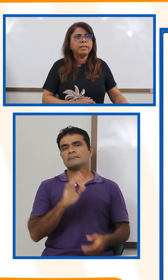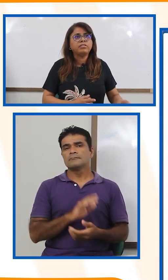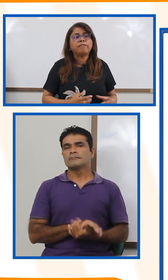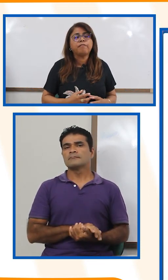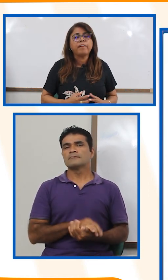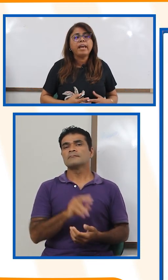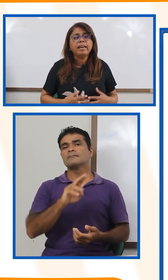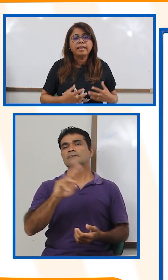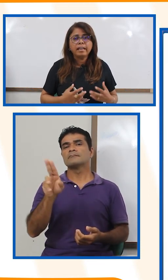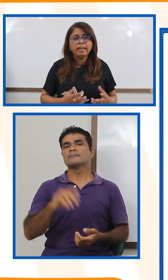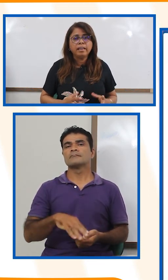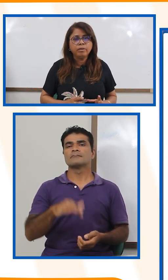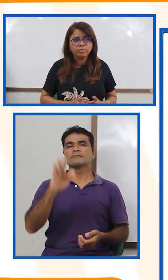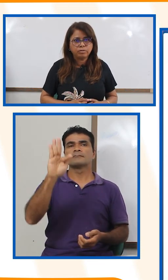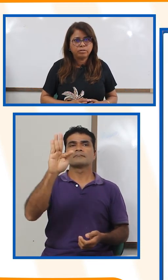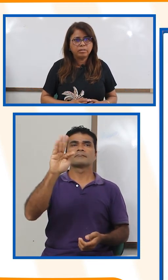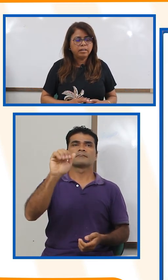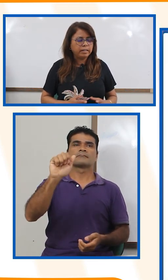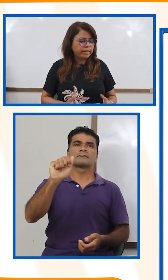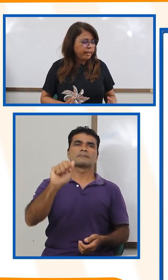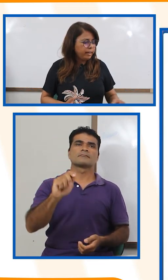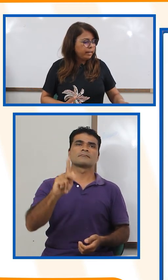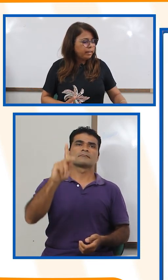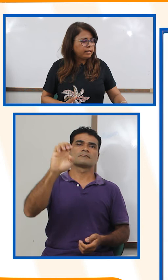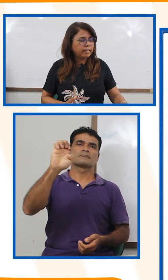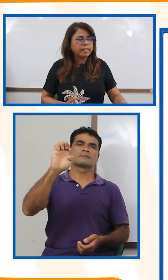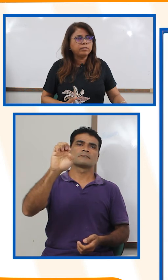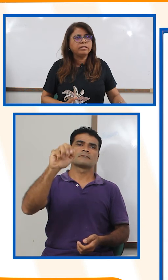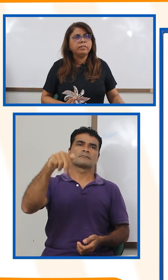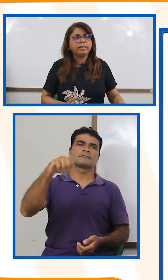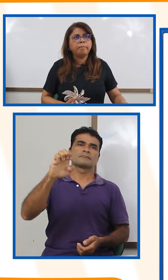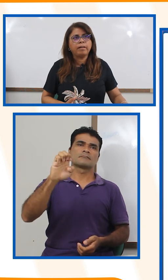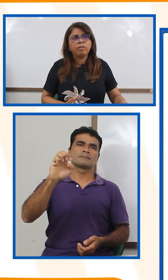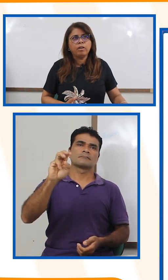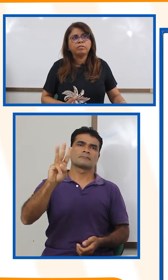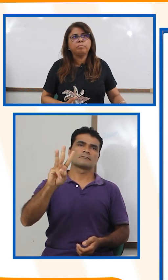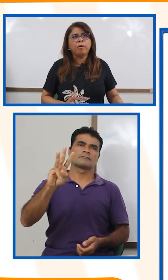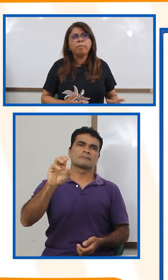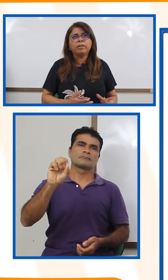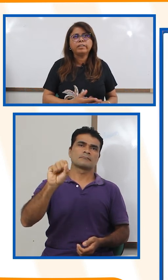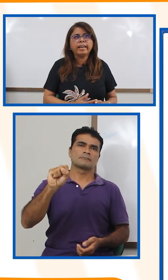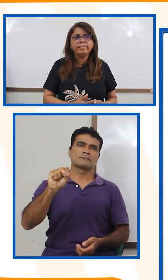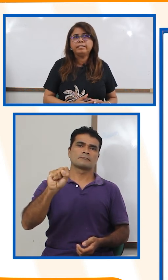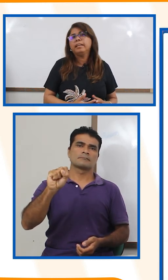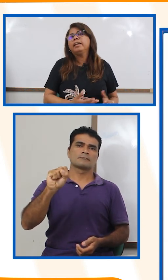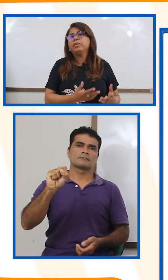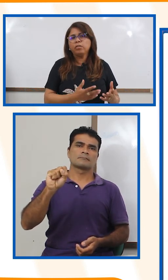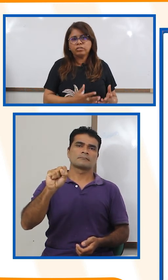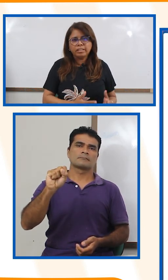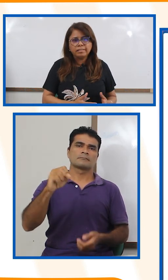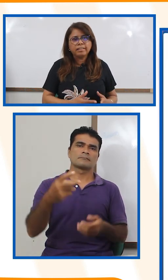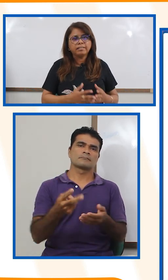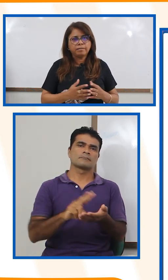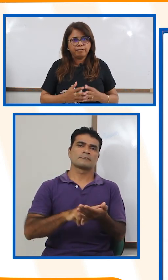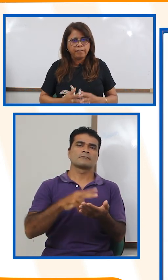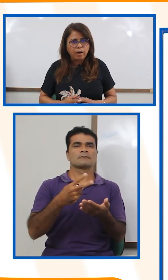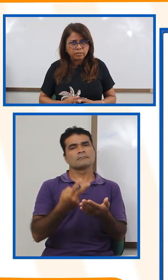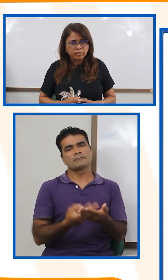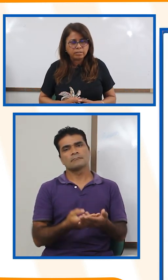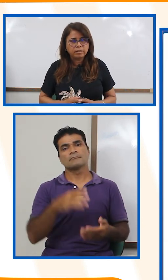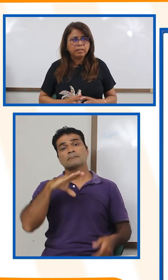gente chama de fake news, né? Que traduzindo aqui para o nosso bom português,